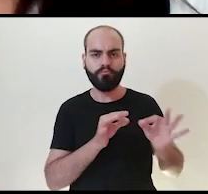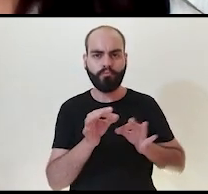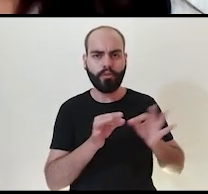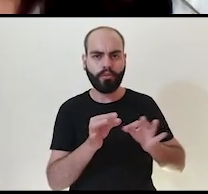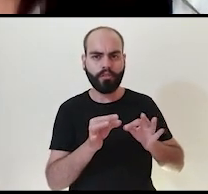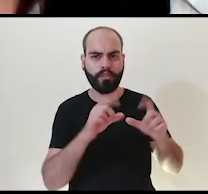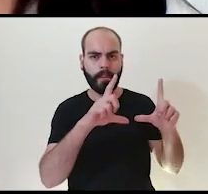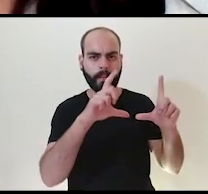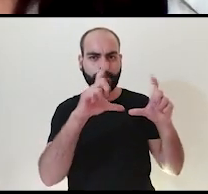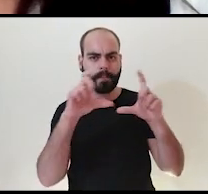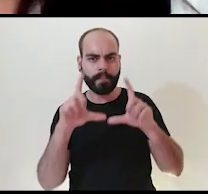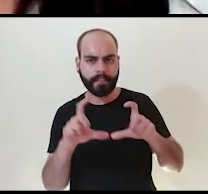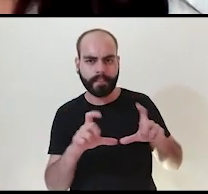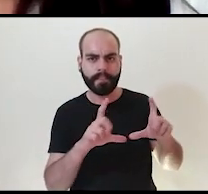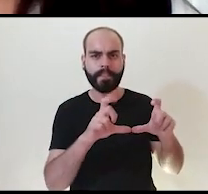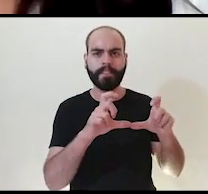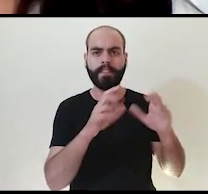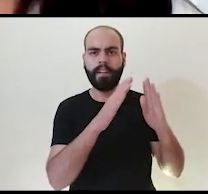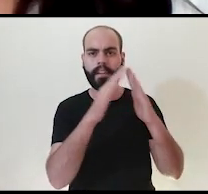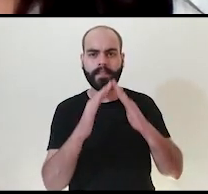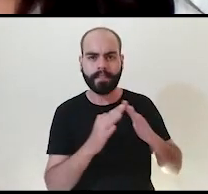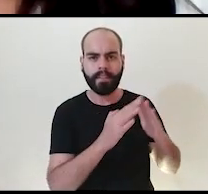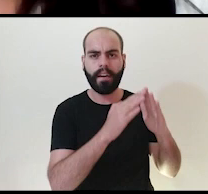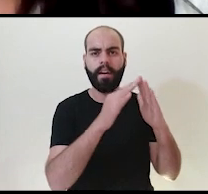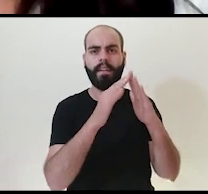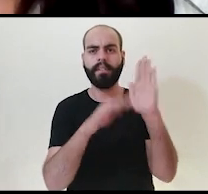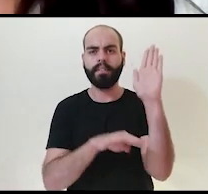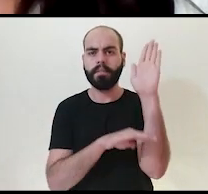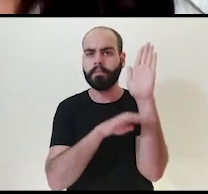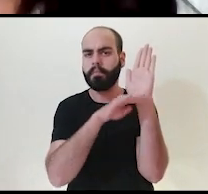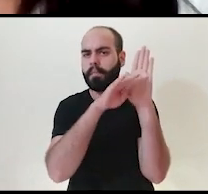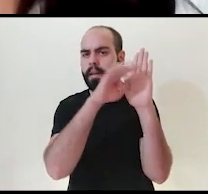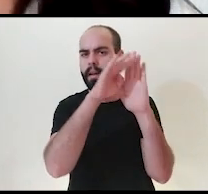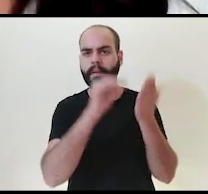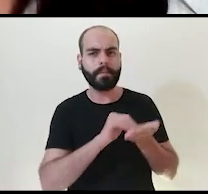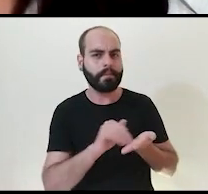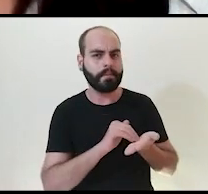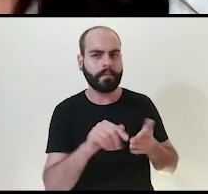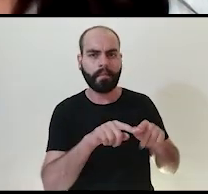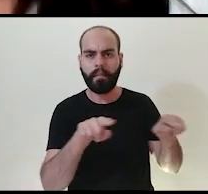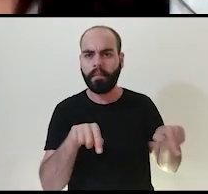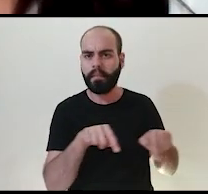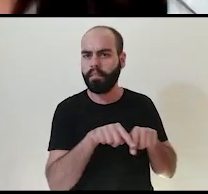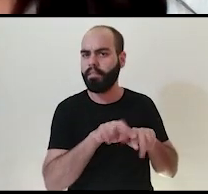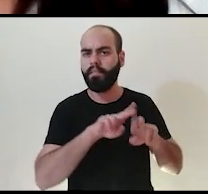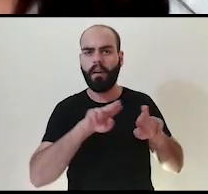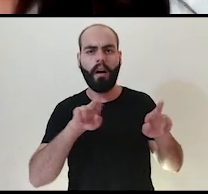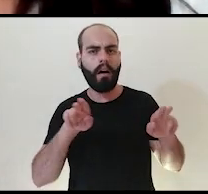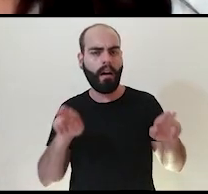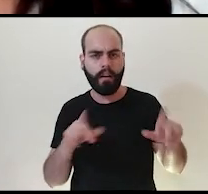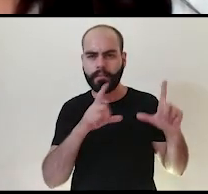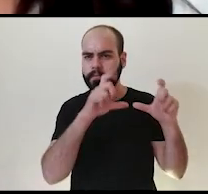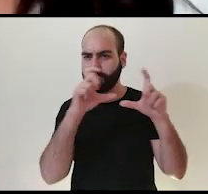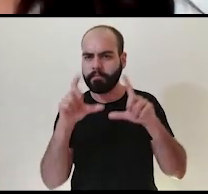das casas, dos prédios, fachada, escritórios, projetos comerciais e